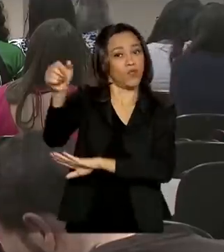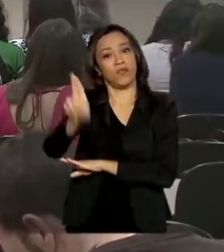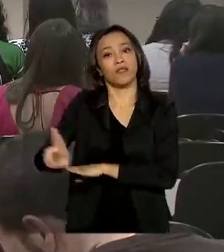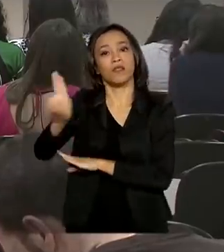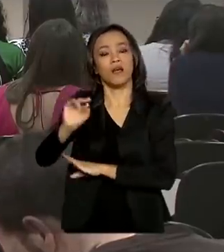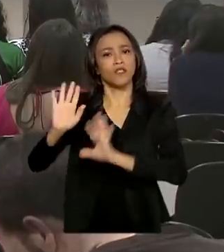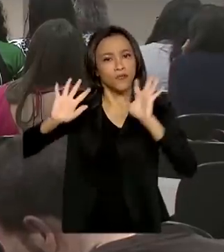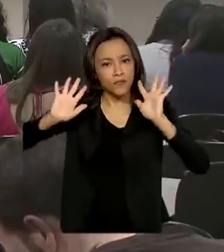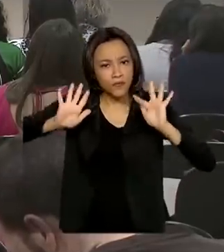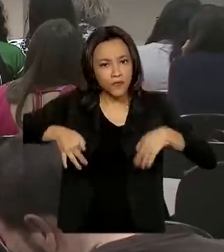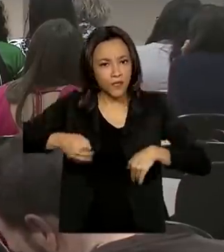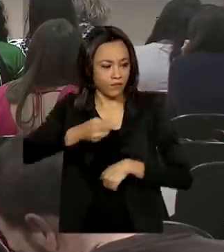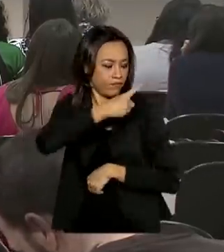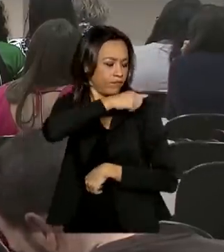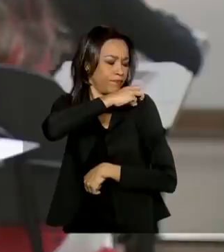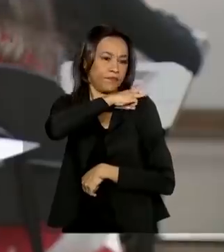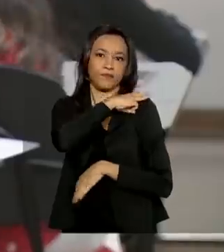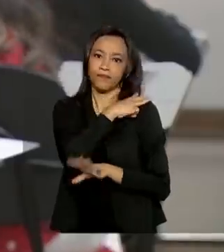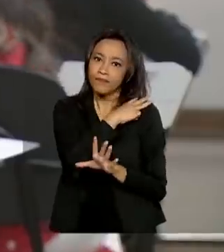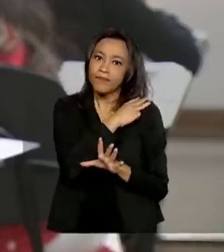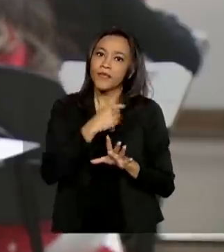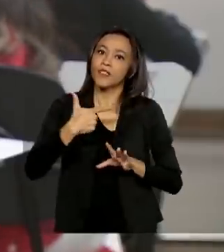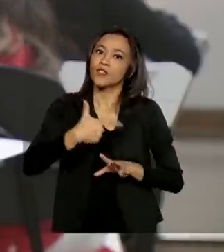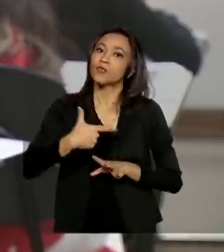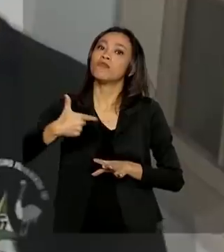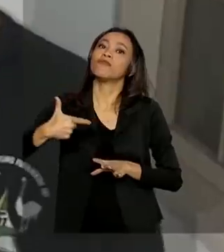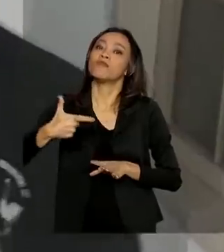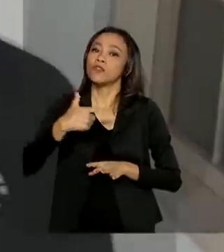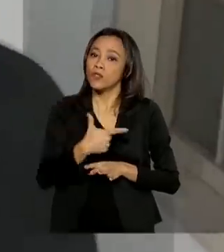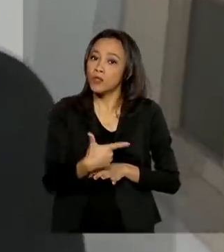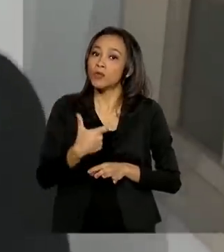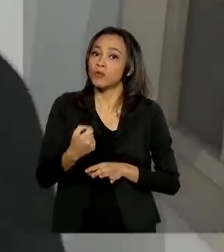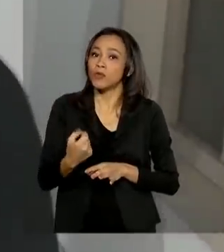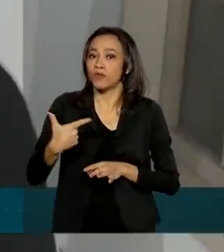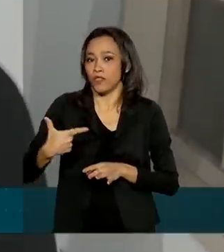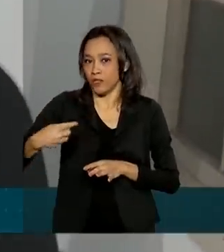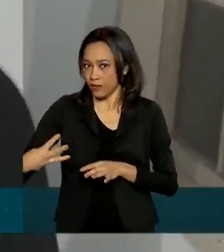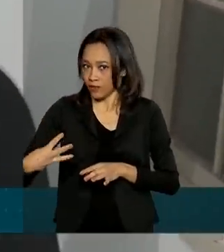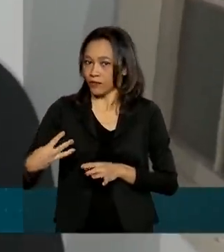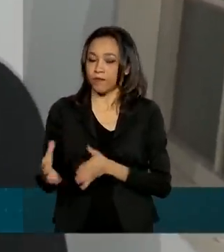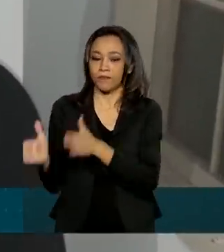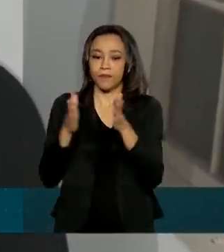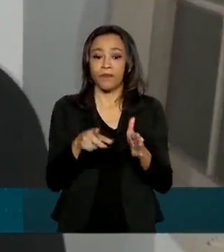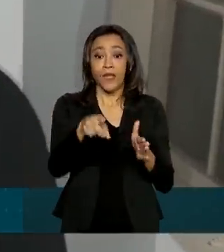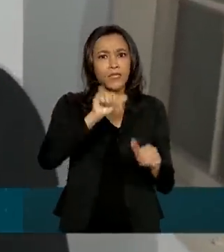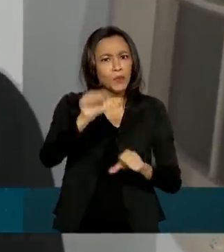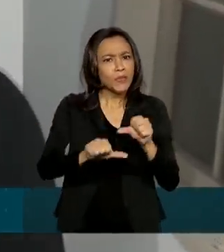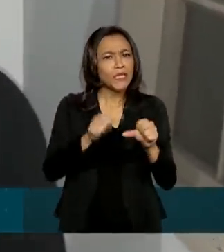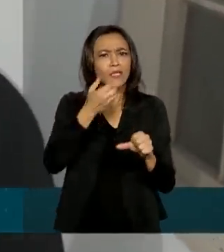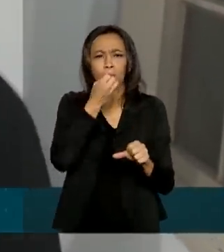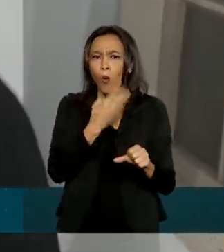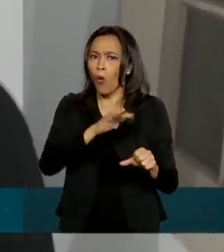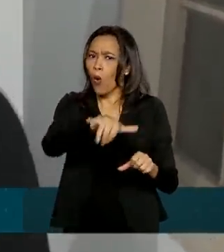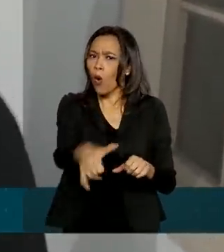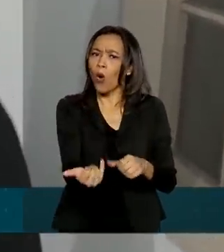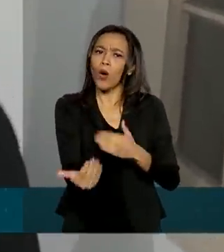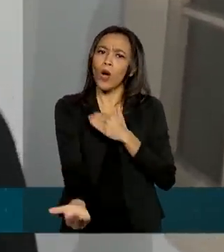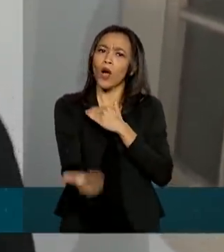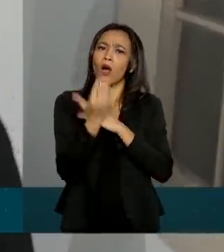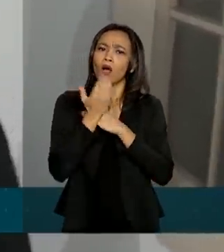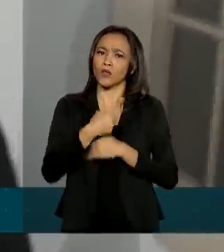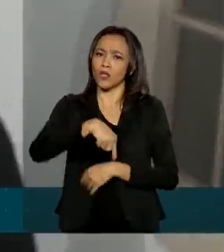concluírem o ensino médio em 2023. Essa mudança vai dar mais oportunidade para os estudantes entrarem nas